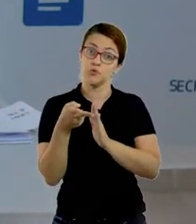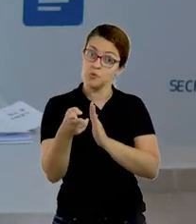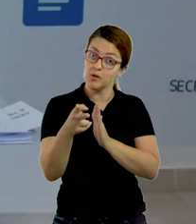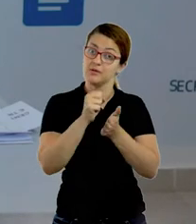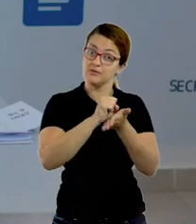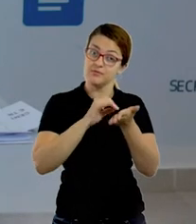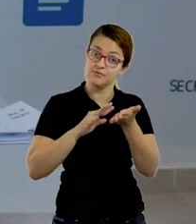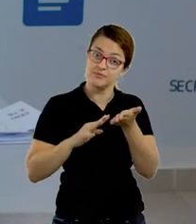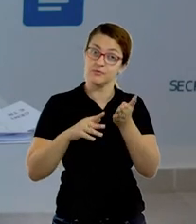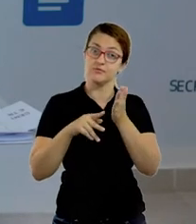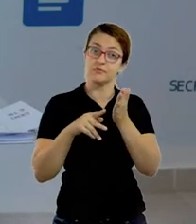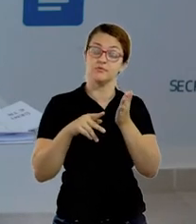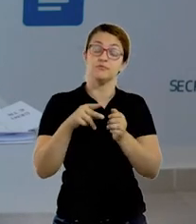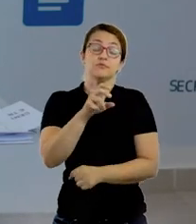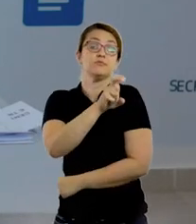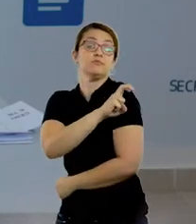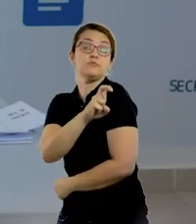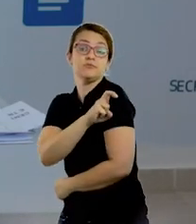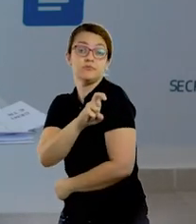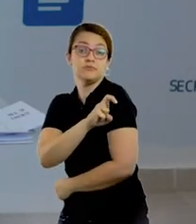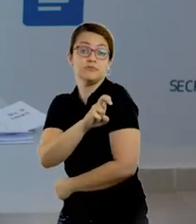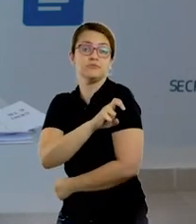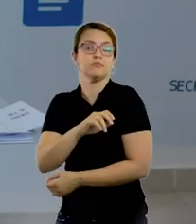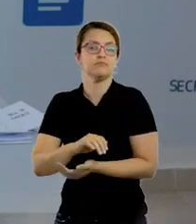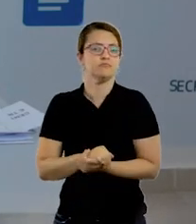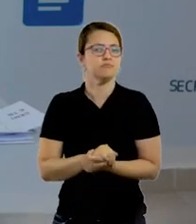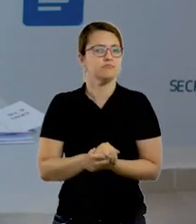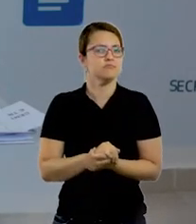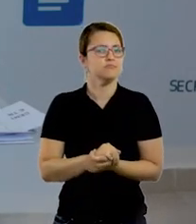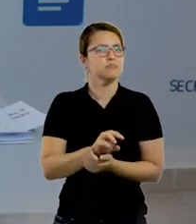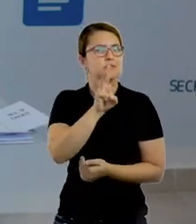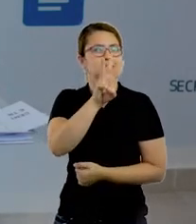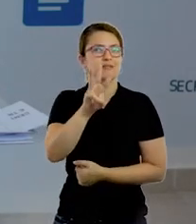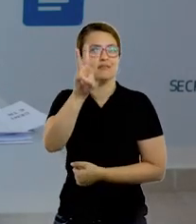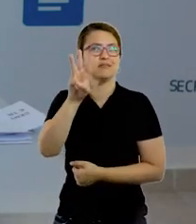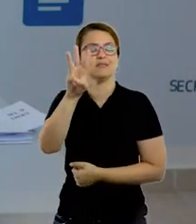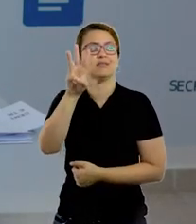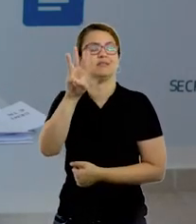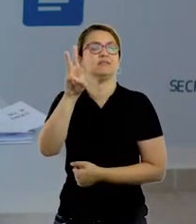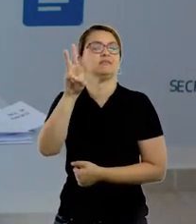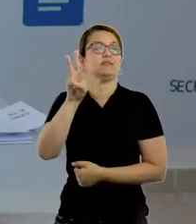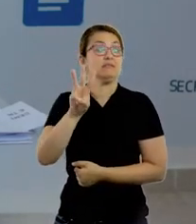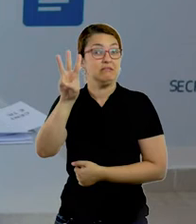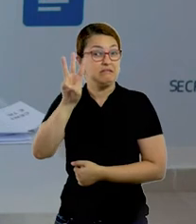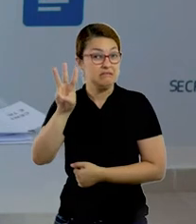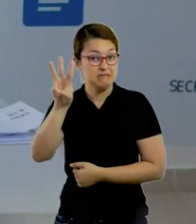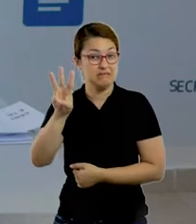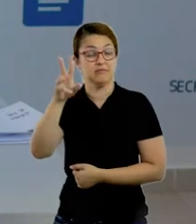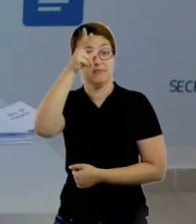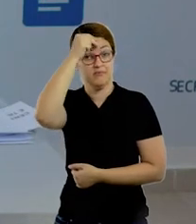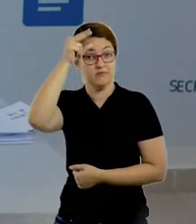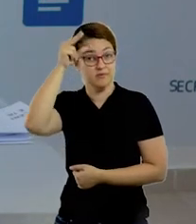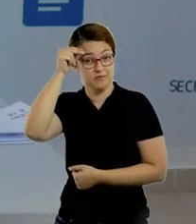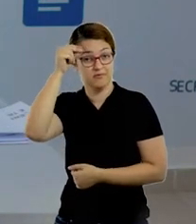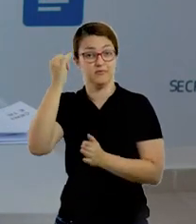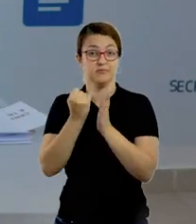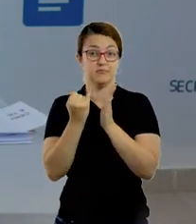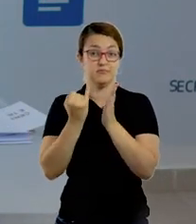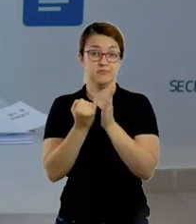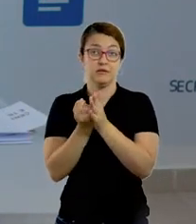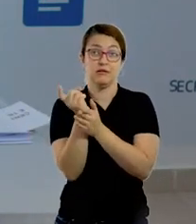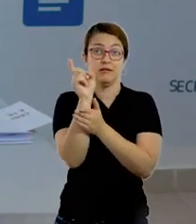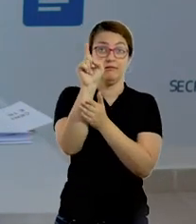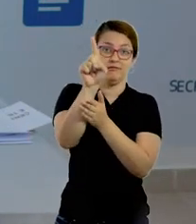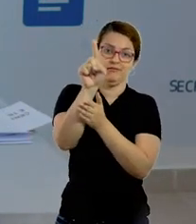nas atividades da turma do quinto ano, que vocês têm acesso entrando no site da Prefeitura de Itapevi e clicando no link Lição de